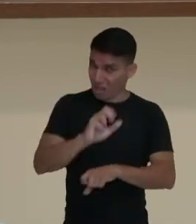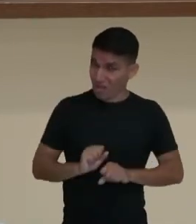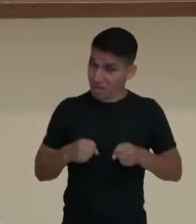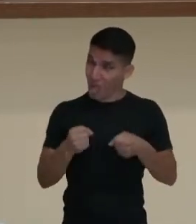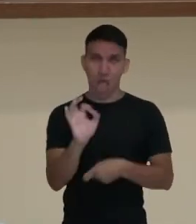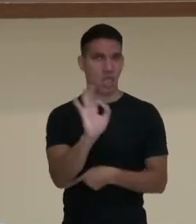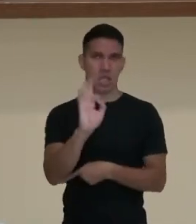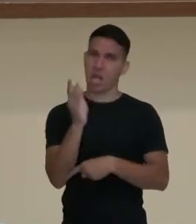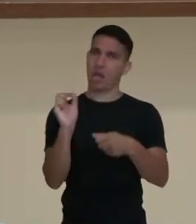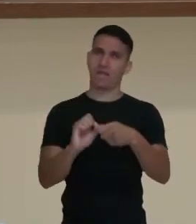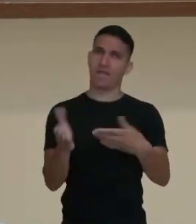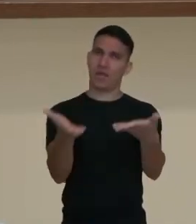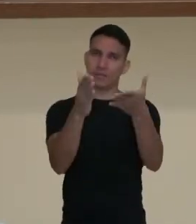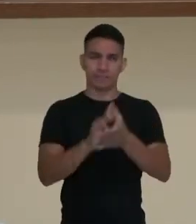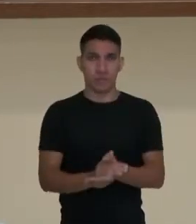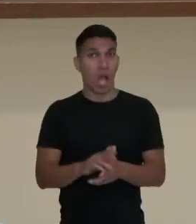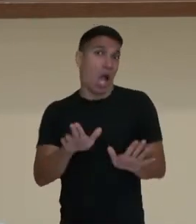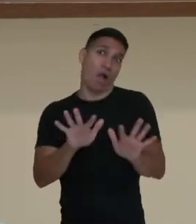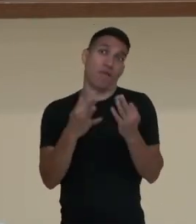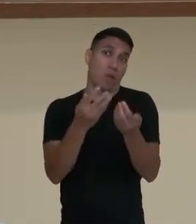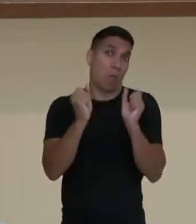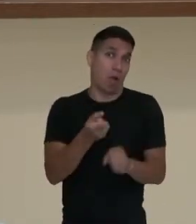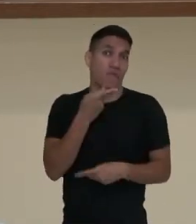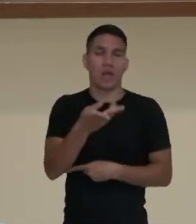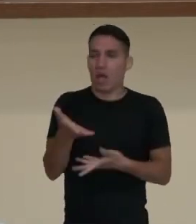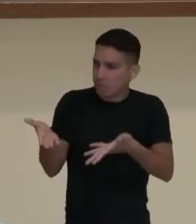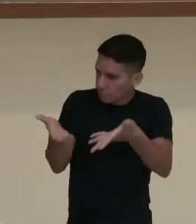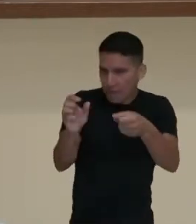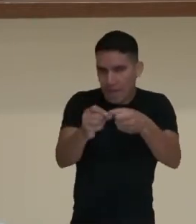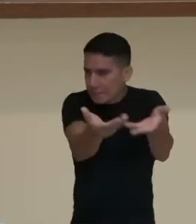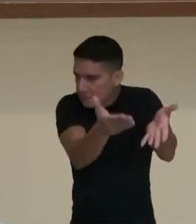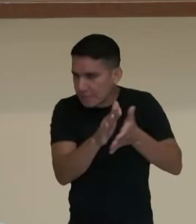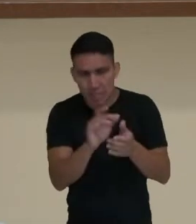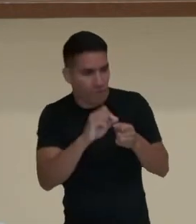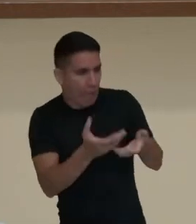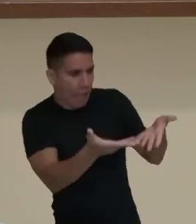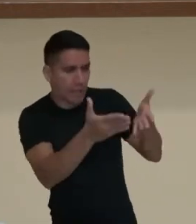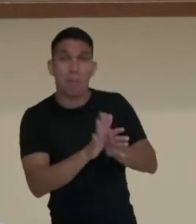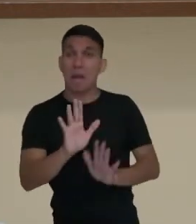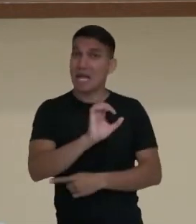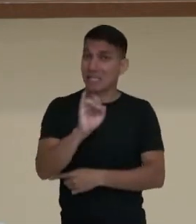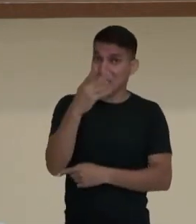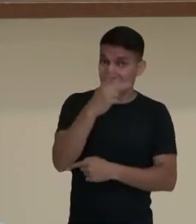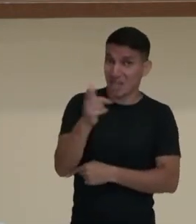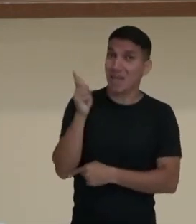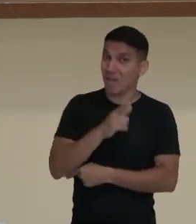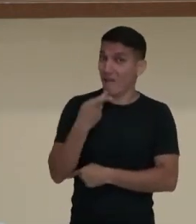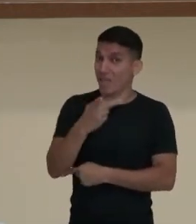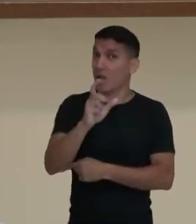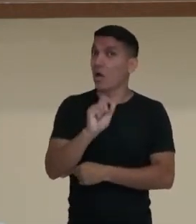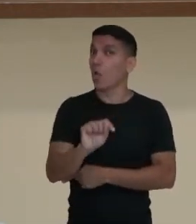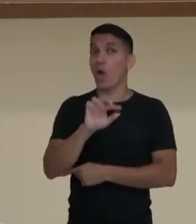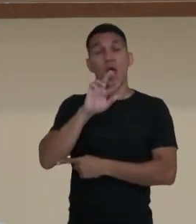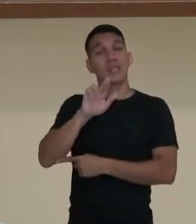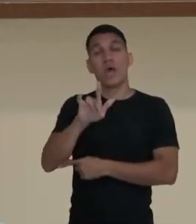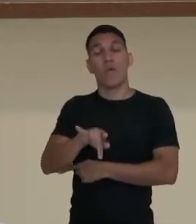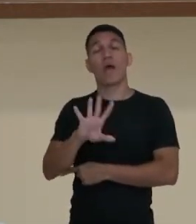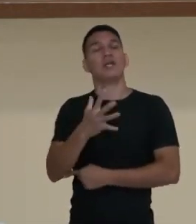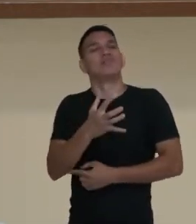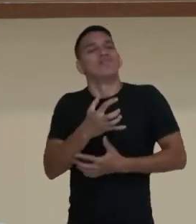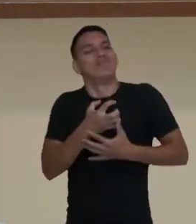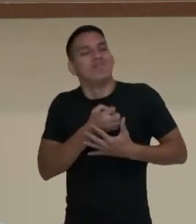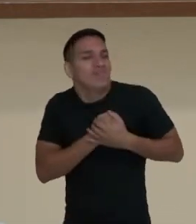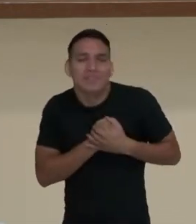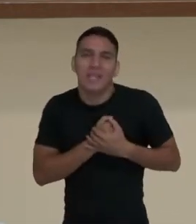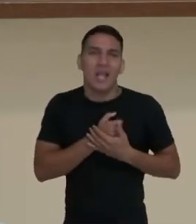sua família até pode dizer, faça isso, faça aquilo, mas se aquilo que a tua família quer para você não te apaixonar, não